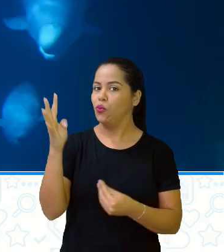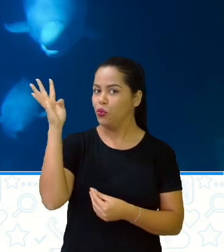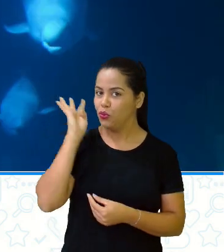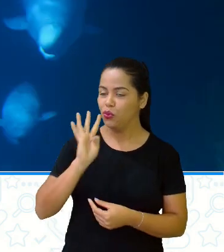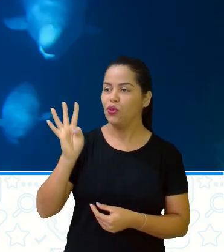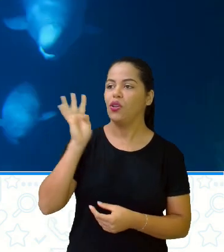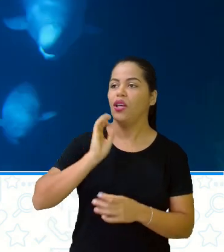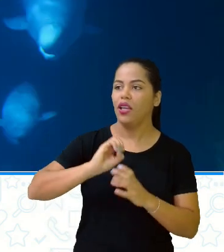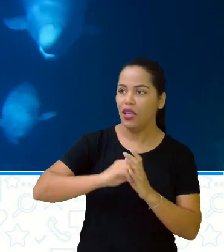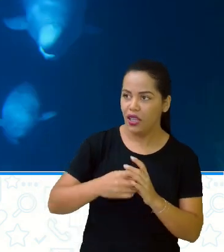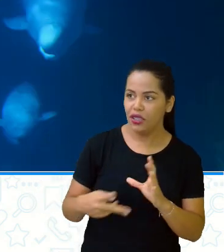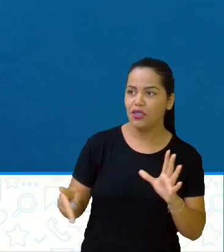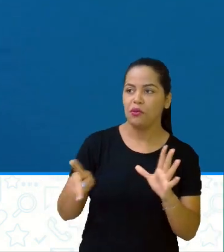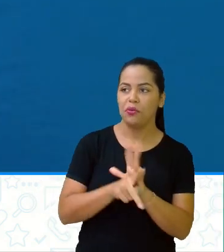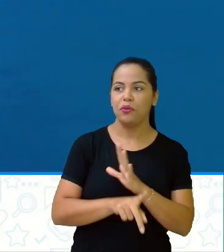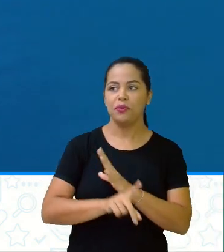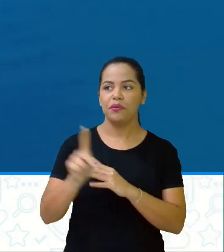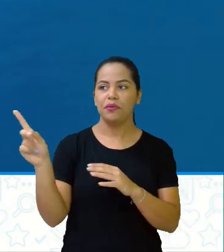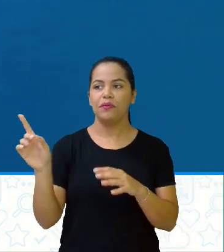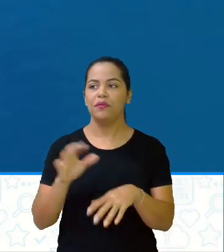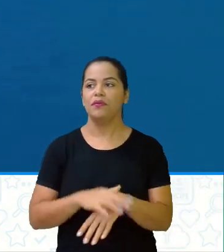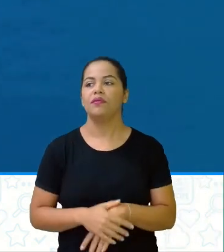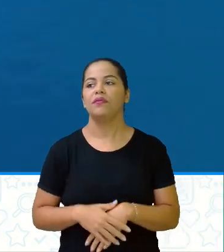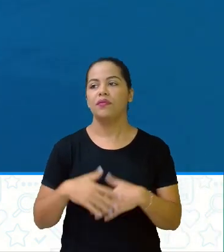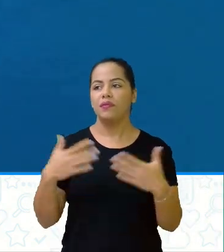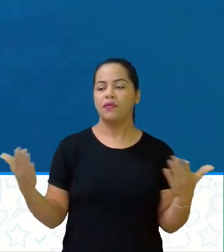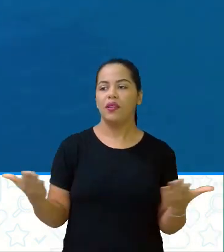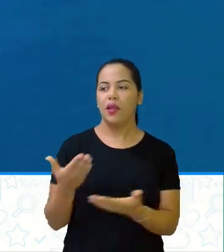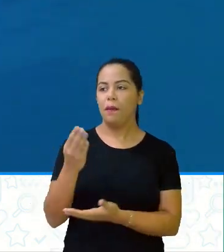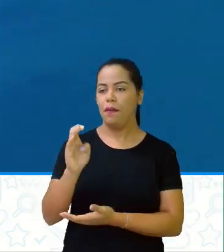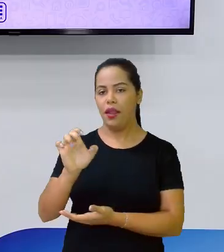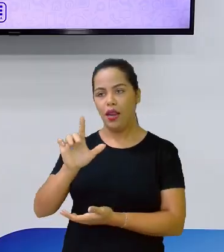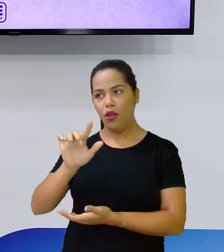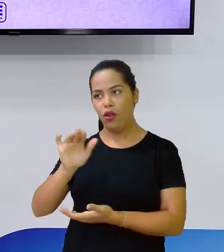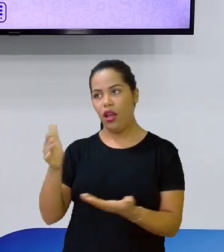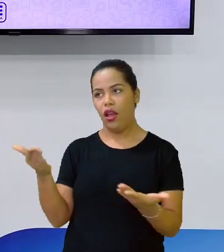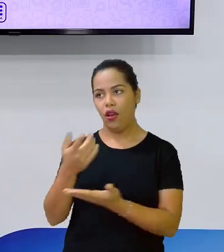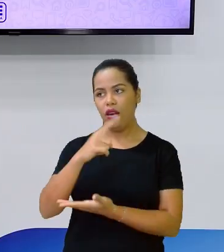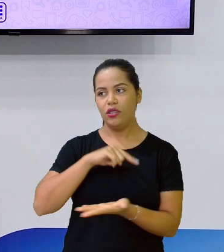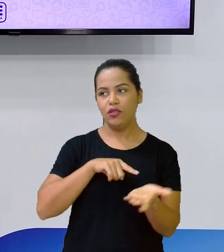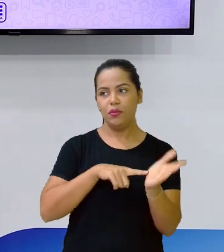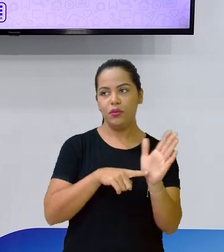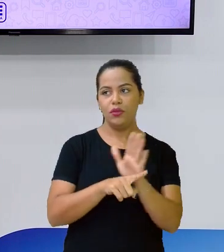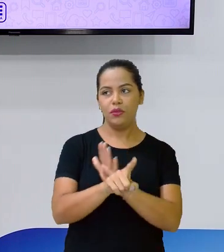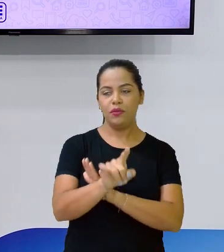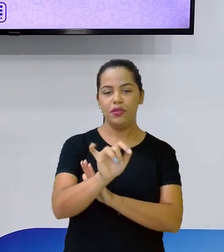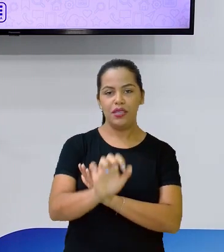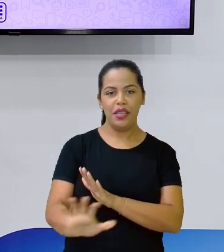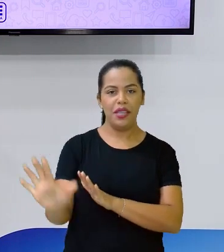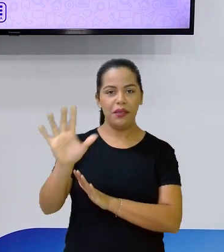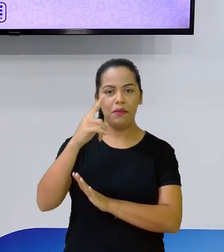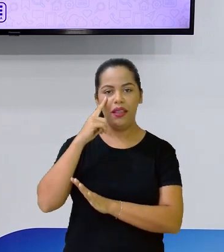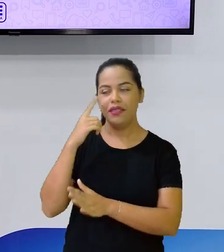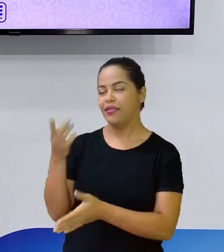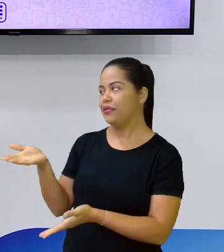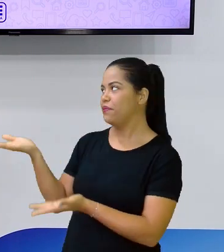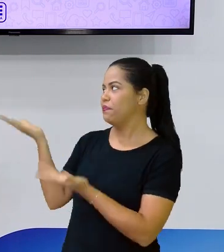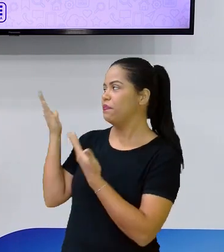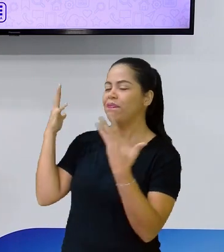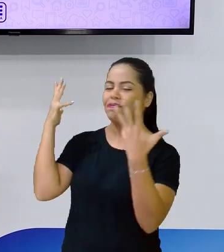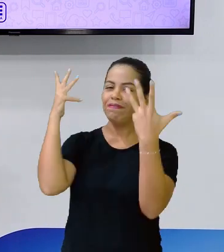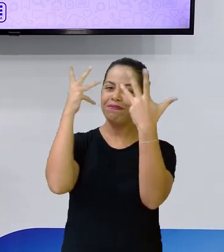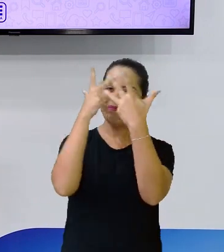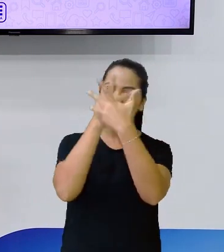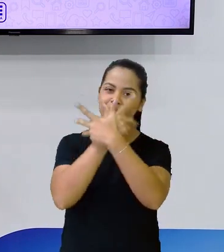Essas características da beluga. E aqui a gente vai deixar essa imagem final para vocês apreciarem esse